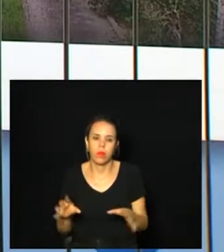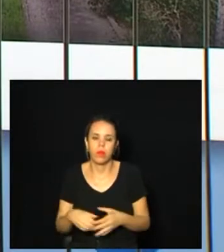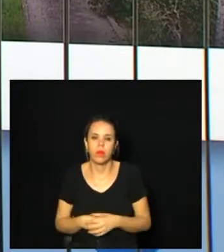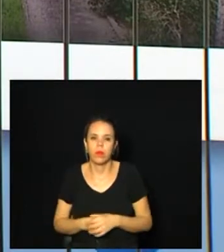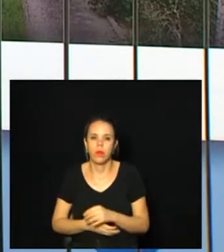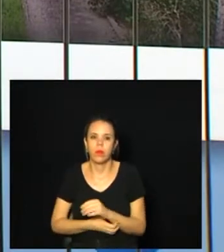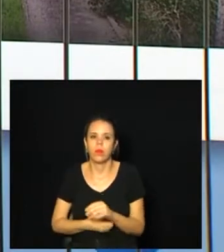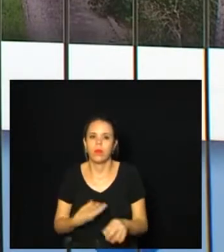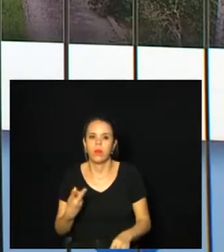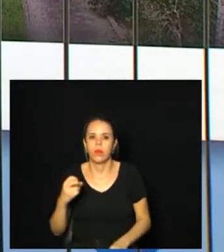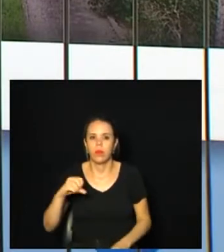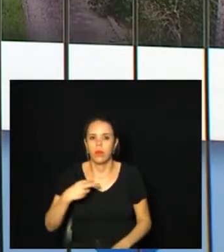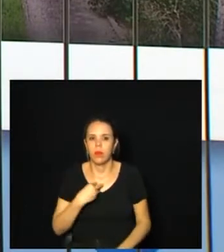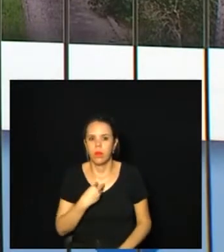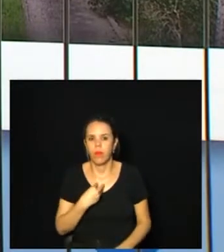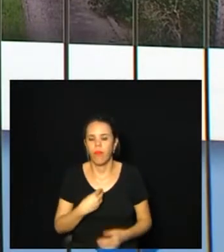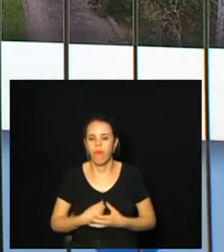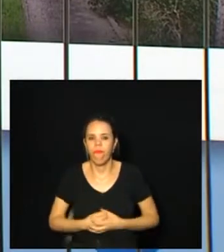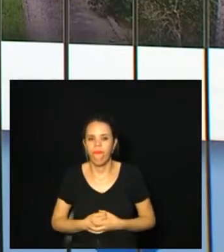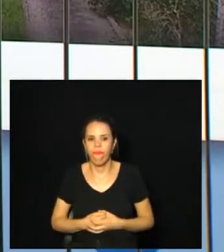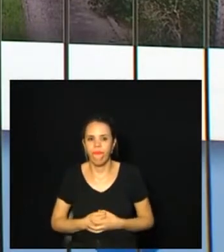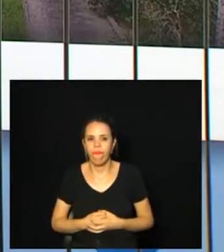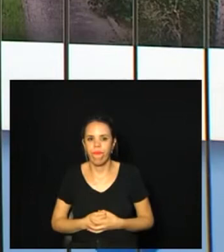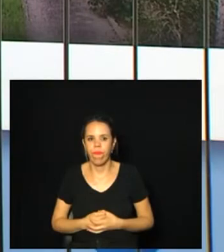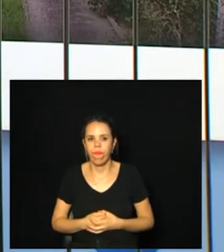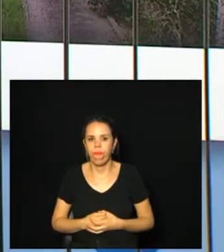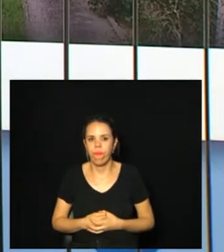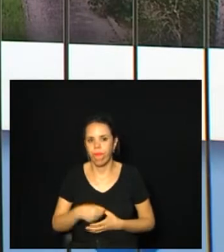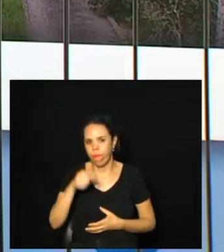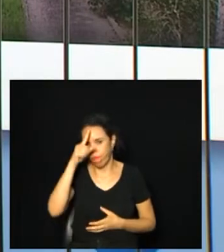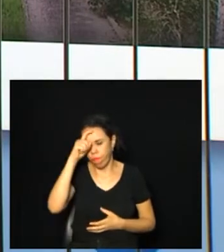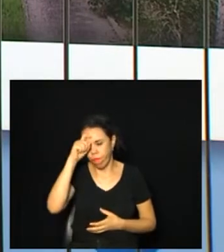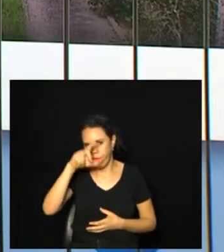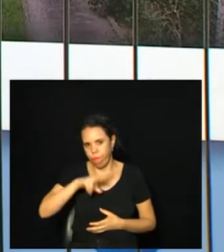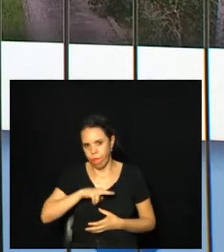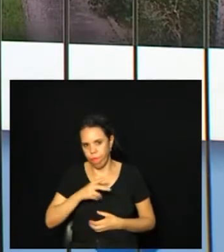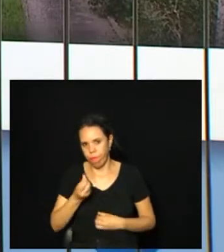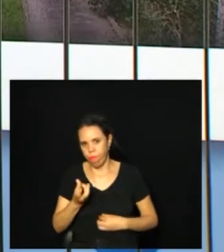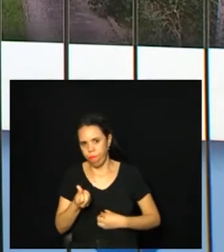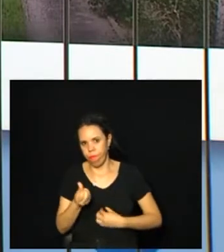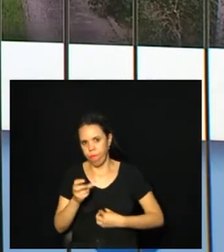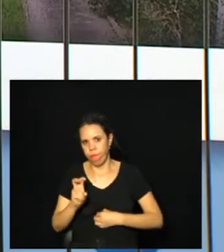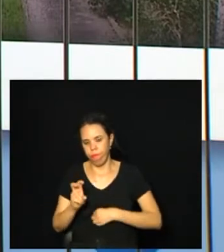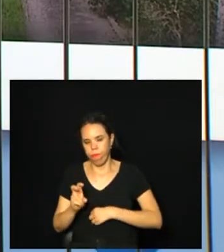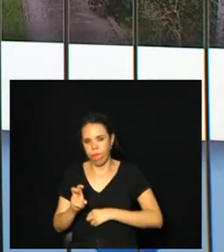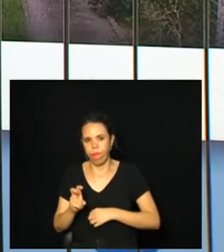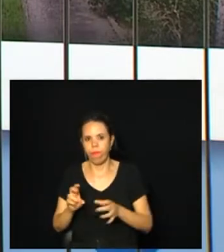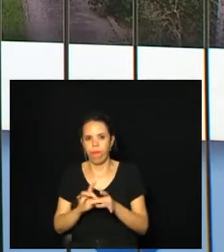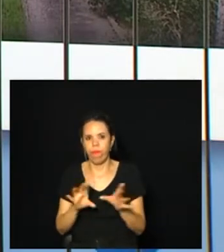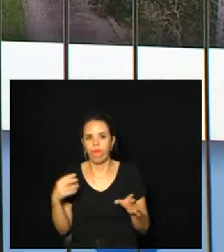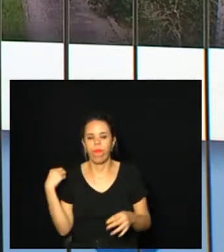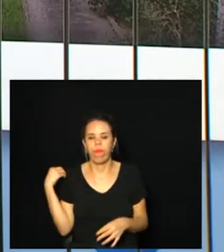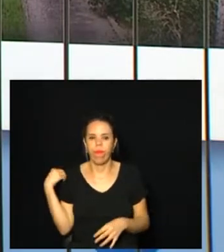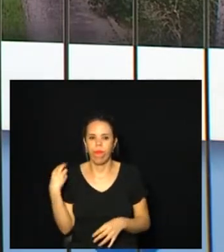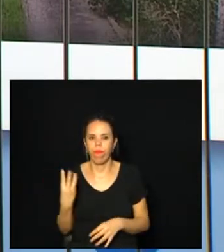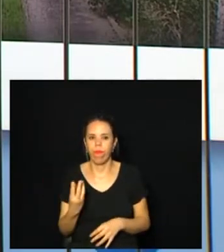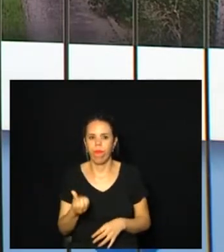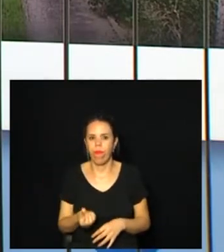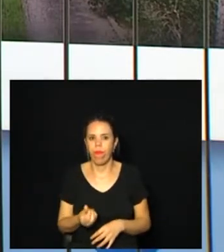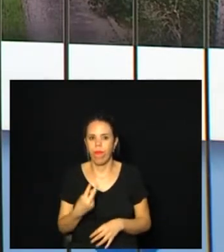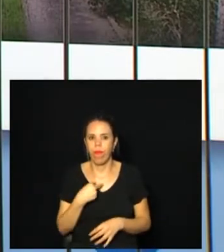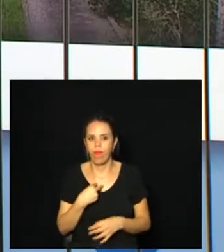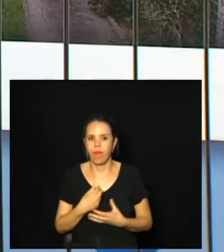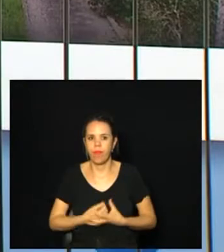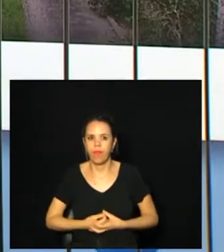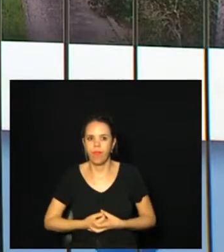quais 29 ocupados. E na rede particular, 65 leitos disponíveis, 36